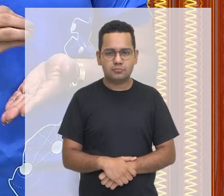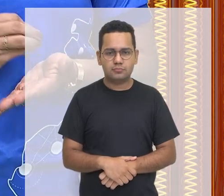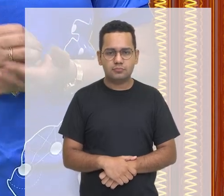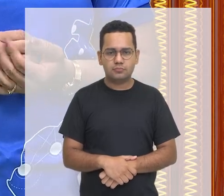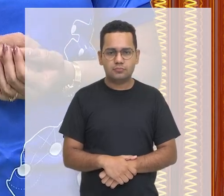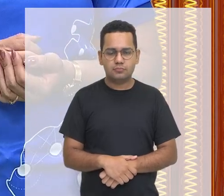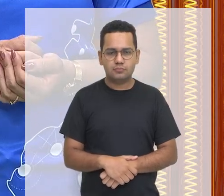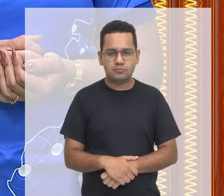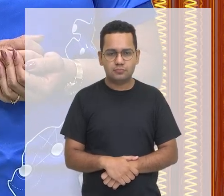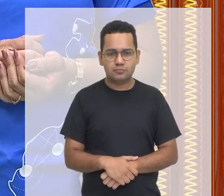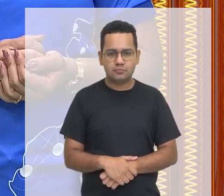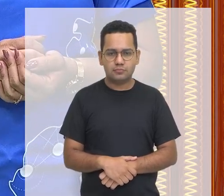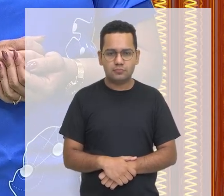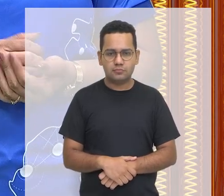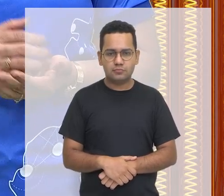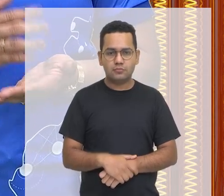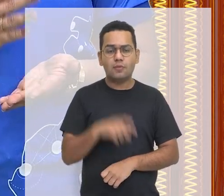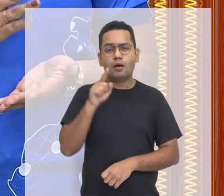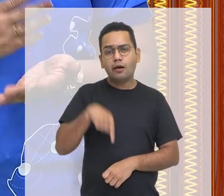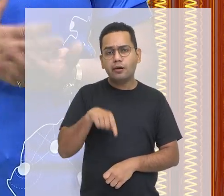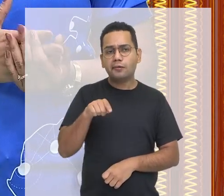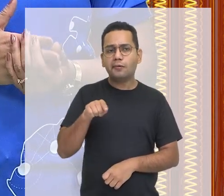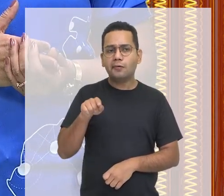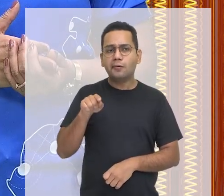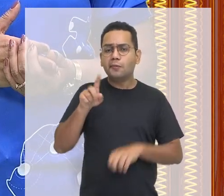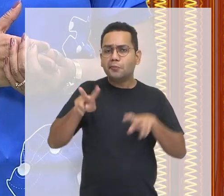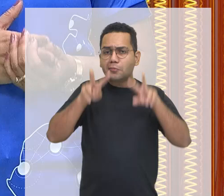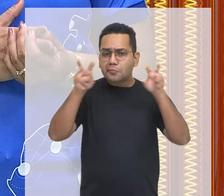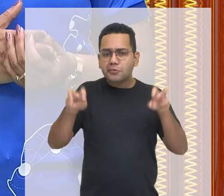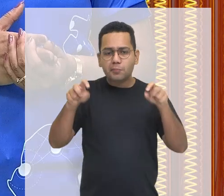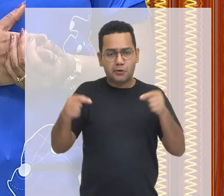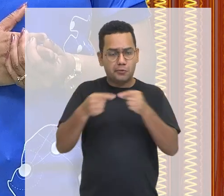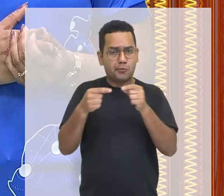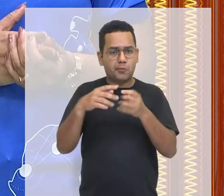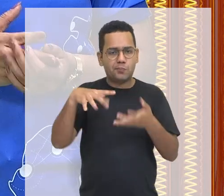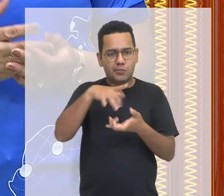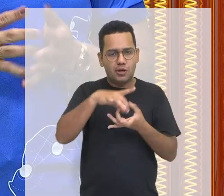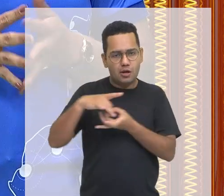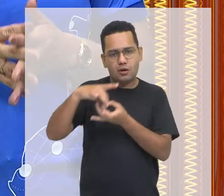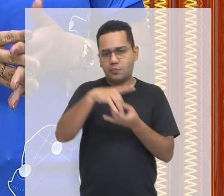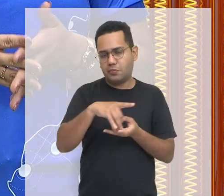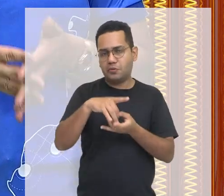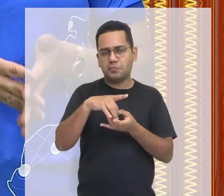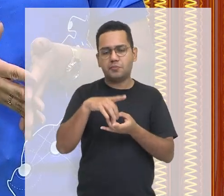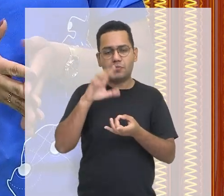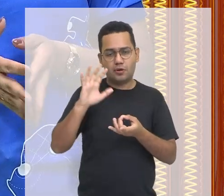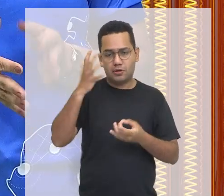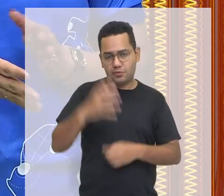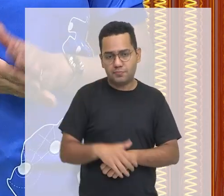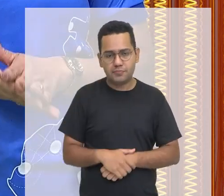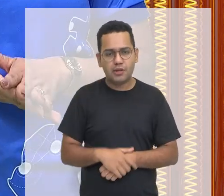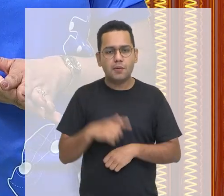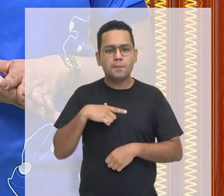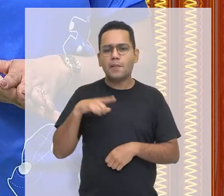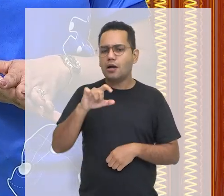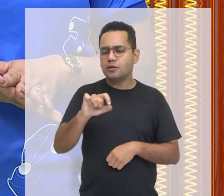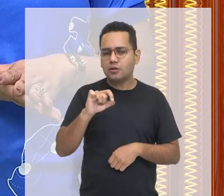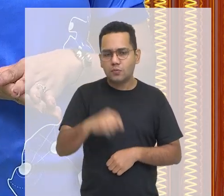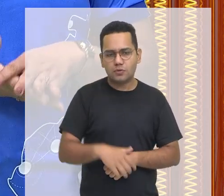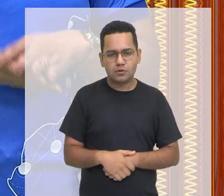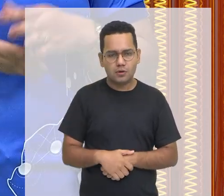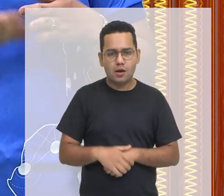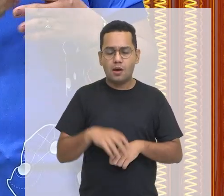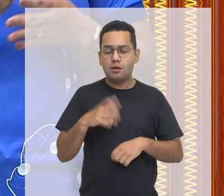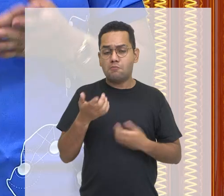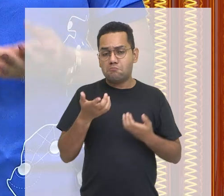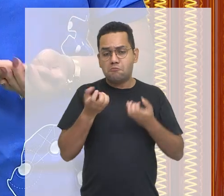fenômeno amplamente associado à globalização, refletindo como produtos culturais e práticas de